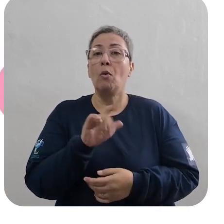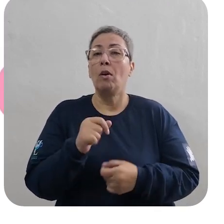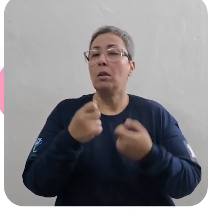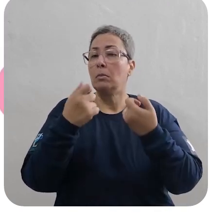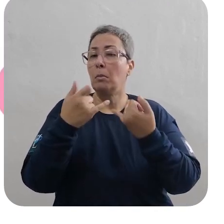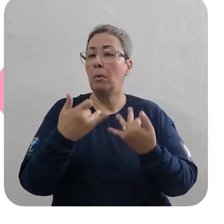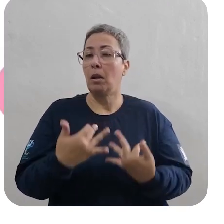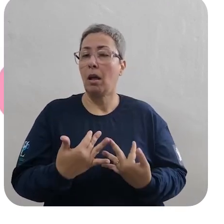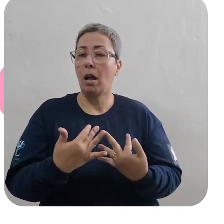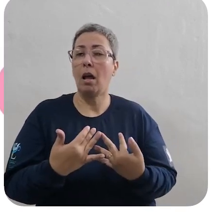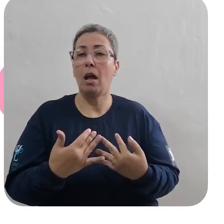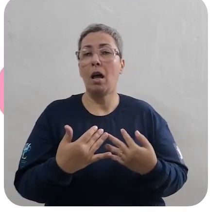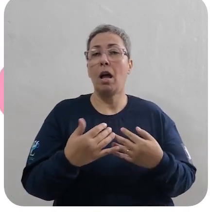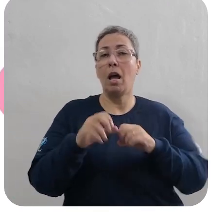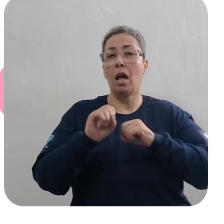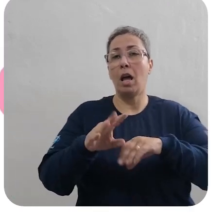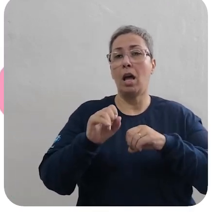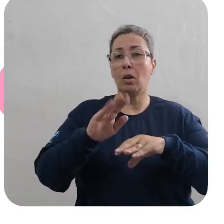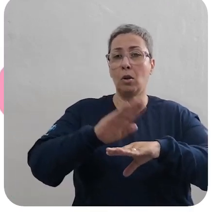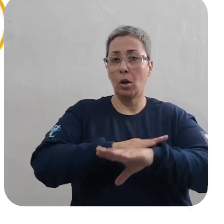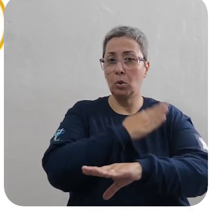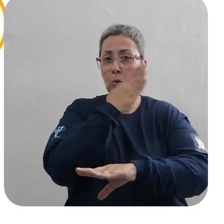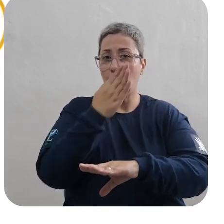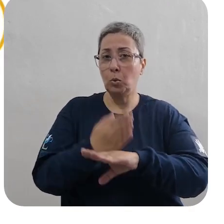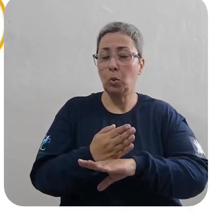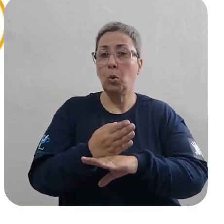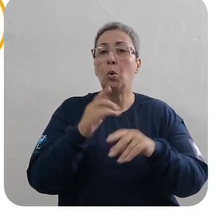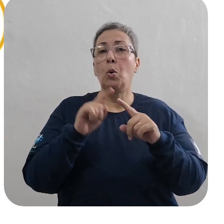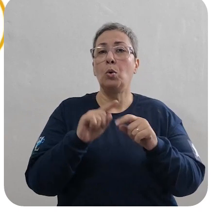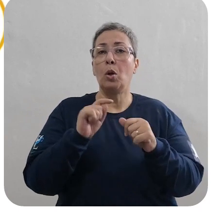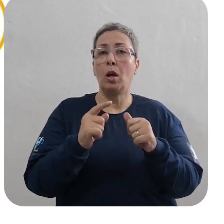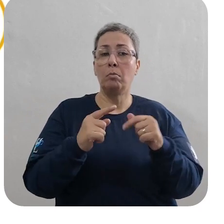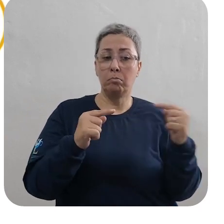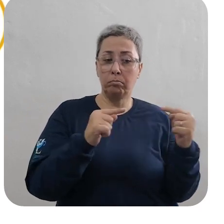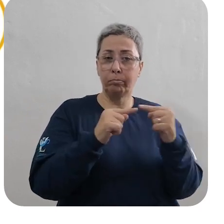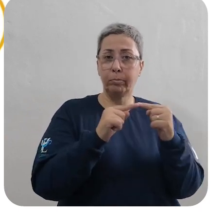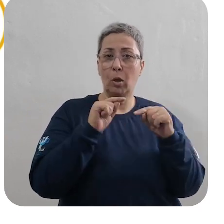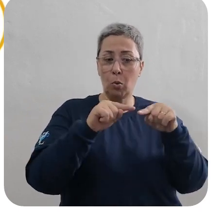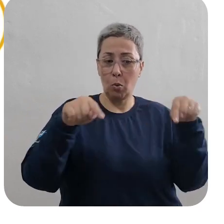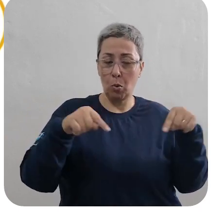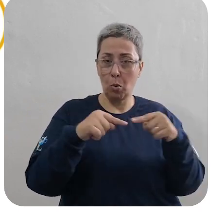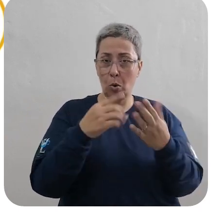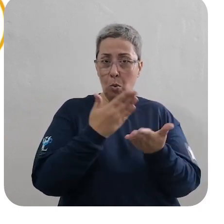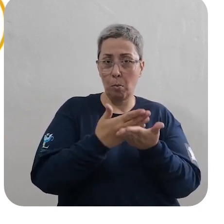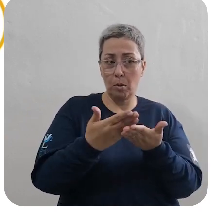Vamos falar da educação integral relacionada ao caso do começo deste vídeo.